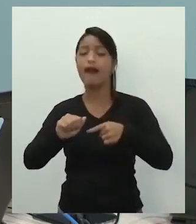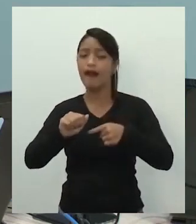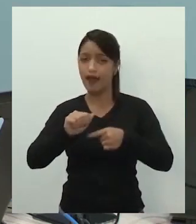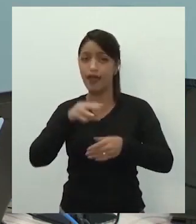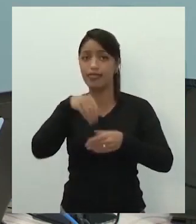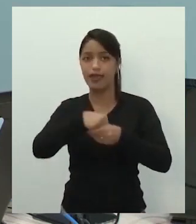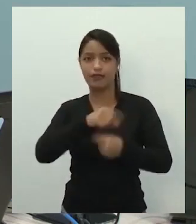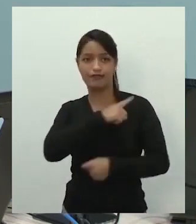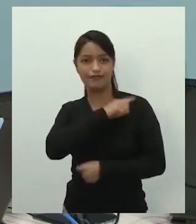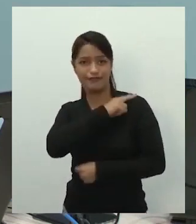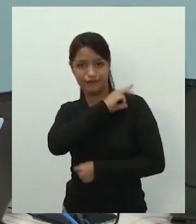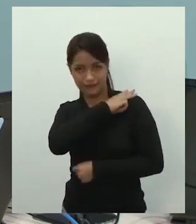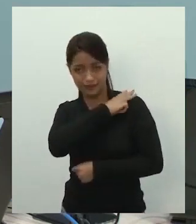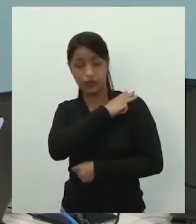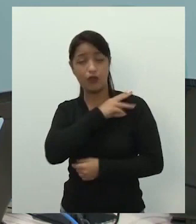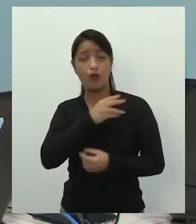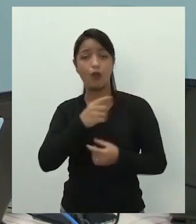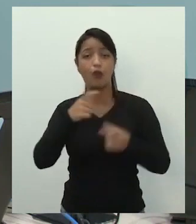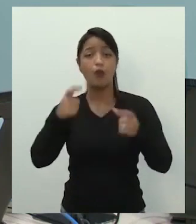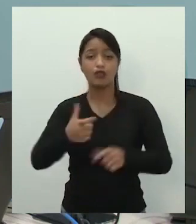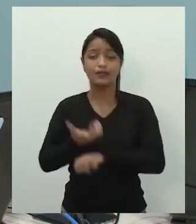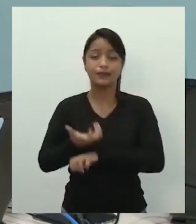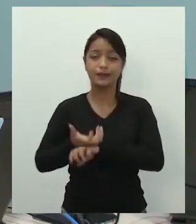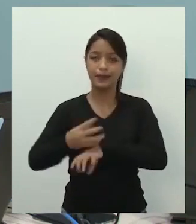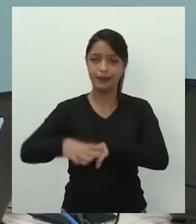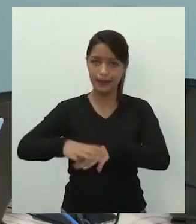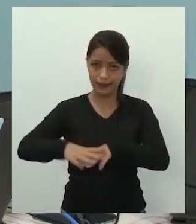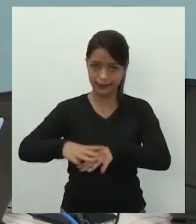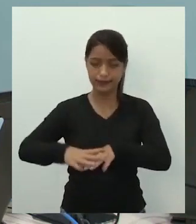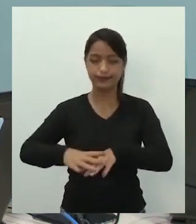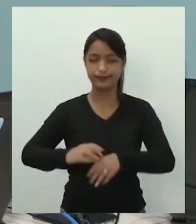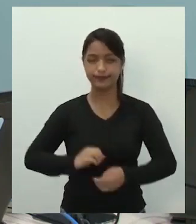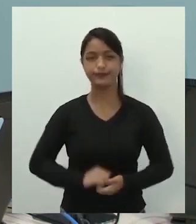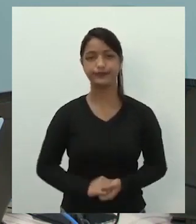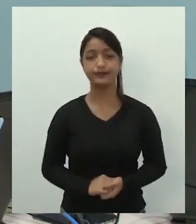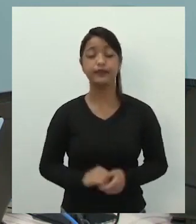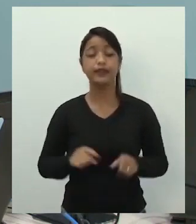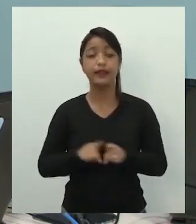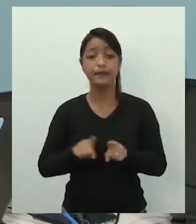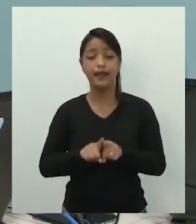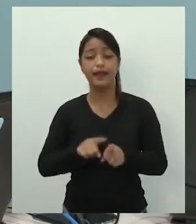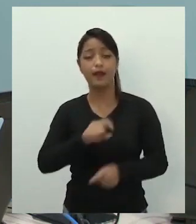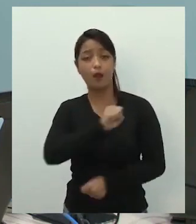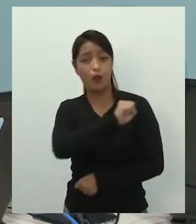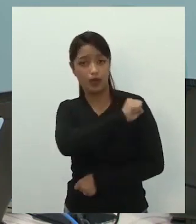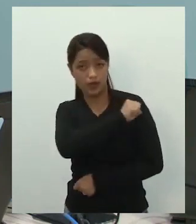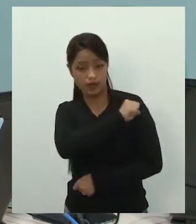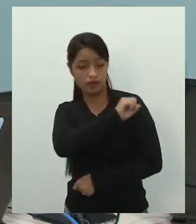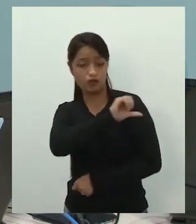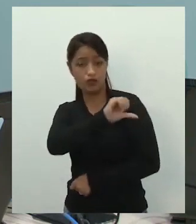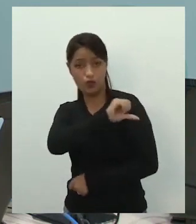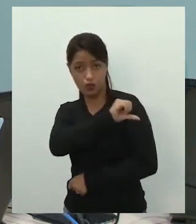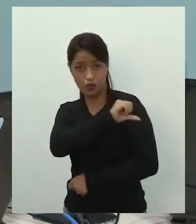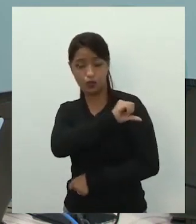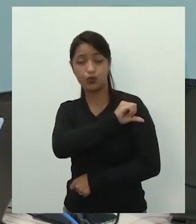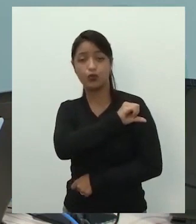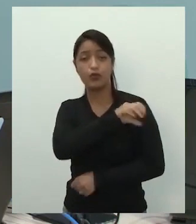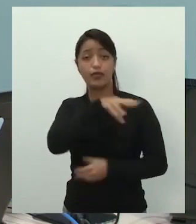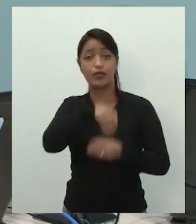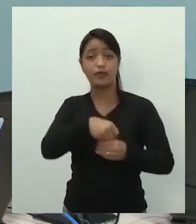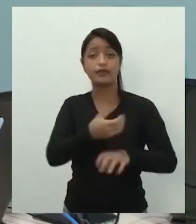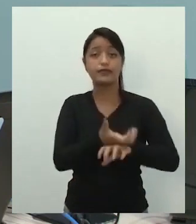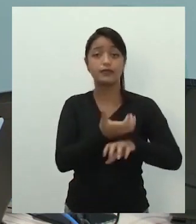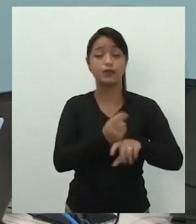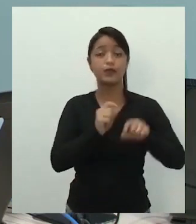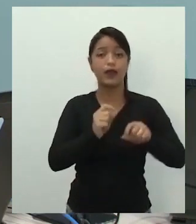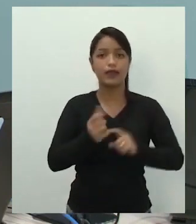do componente curricular Matemática, que é também contemplado no 8º e 9º ano do componente Tecnologia